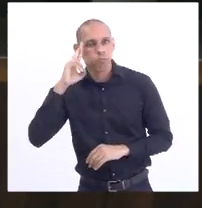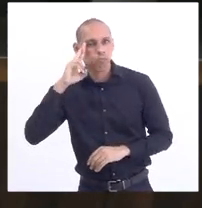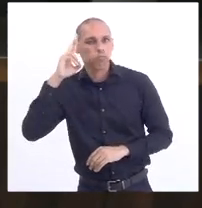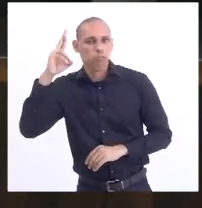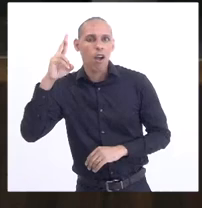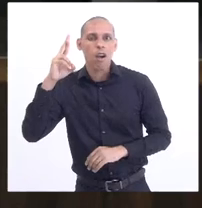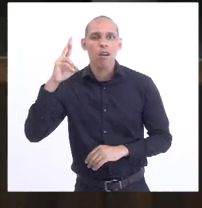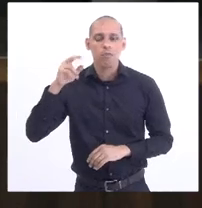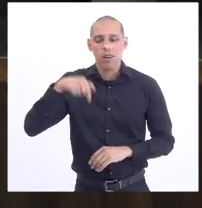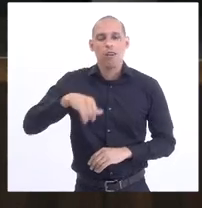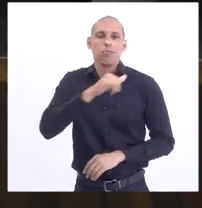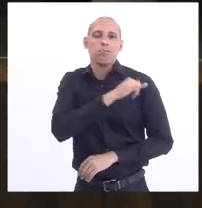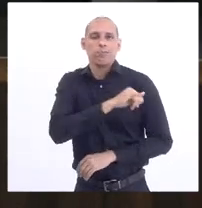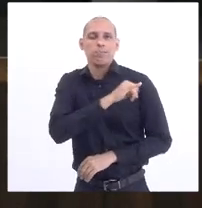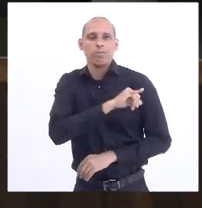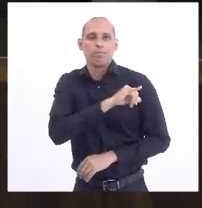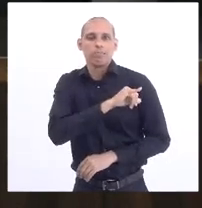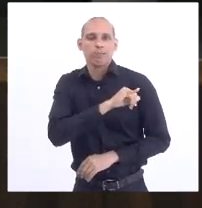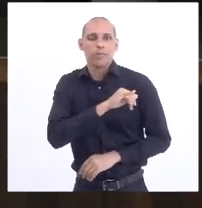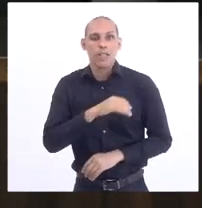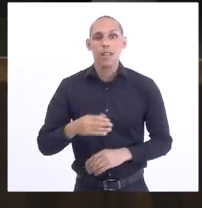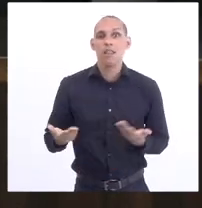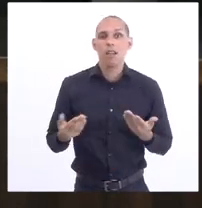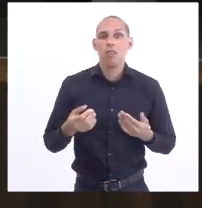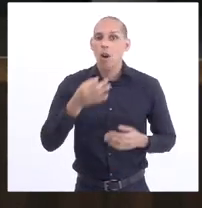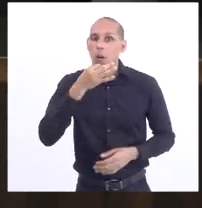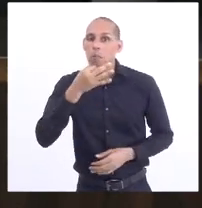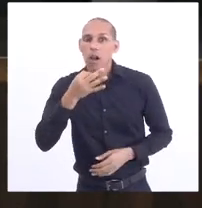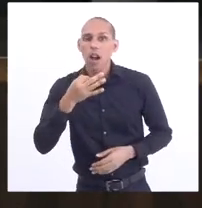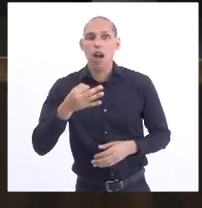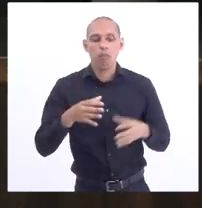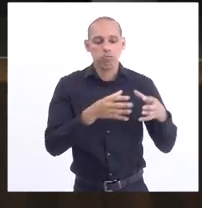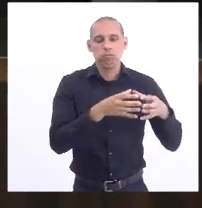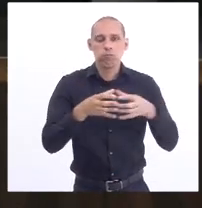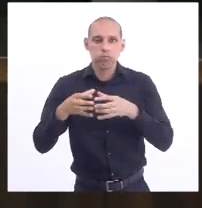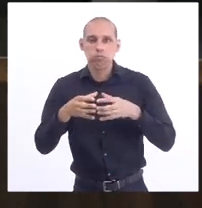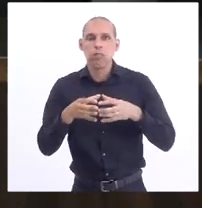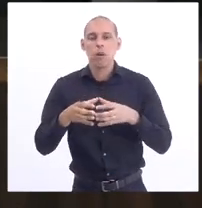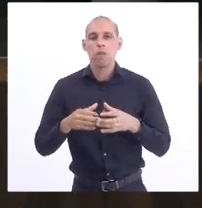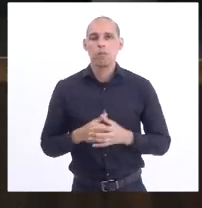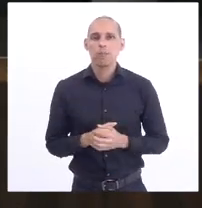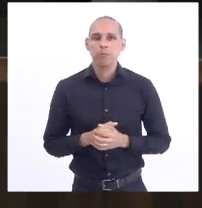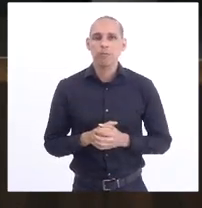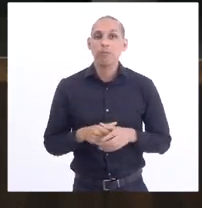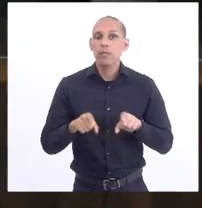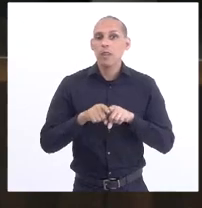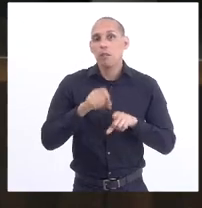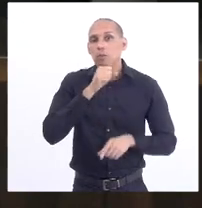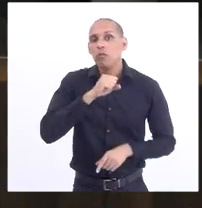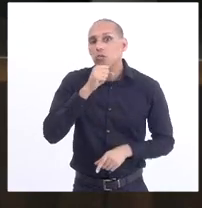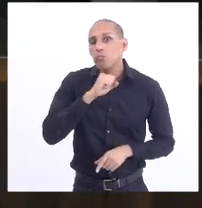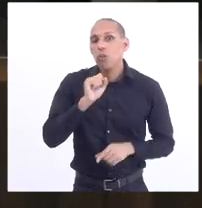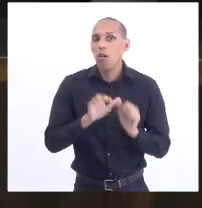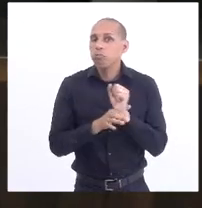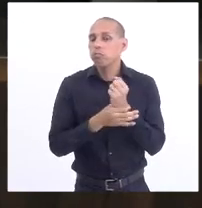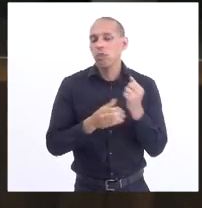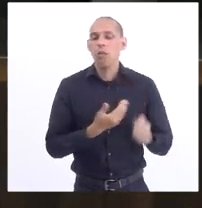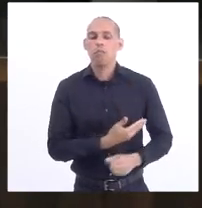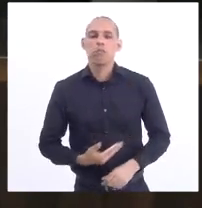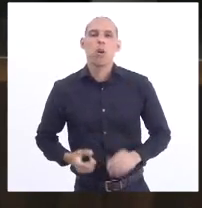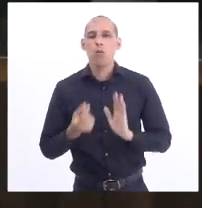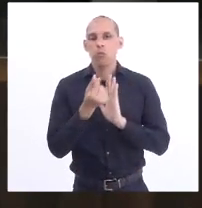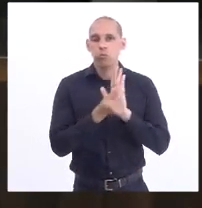no âmbito do Estado do Rio de Janeiro. Pendente de pareceres das comissões de Constituição e Justiça, Assunto da Criança e Adolescente e do Idoso, Segurança Pública, Assunto de Polícia e de